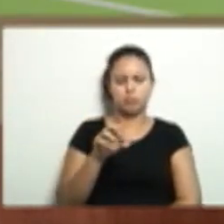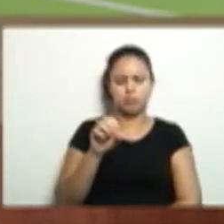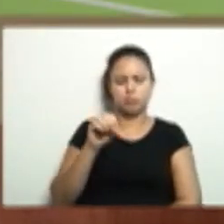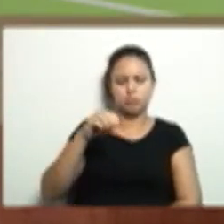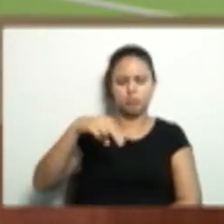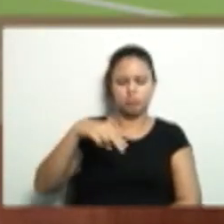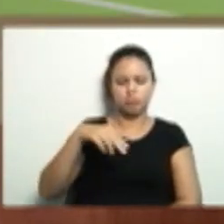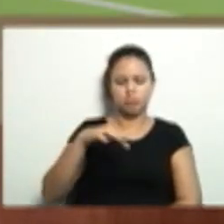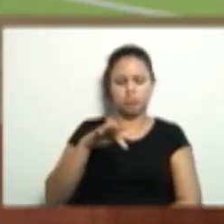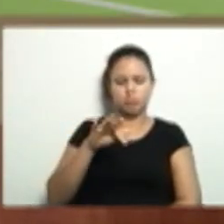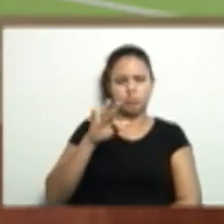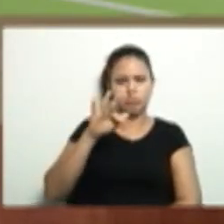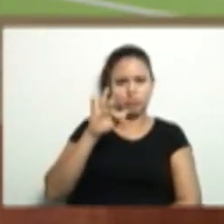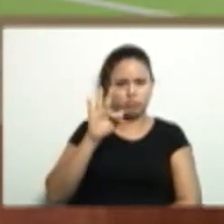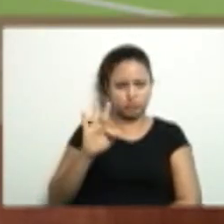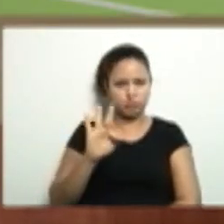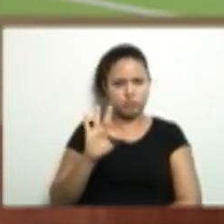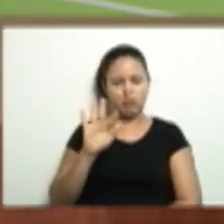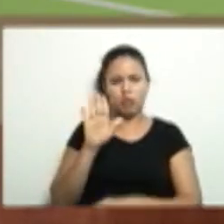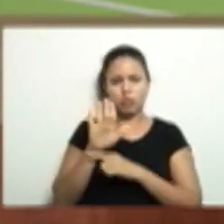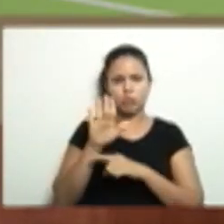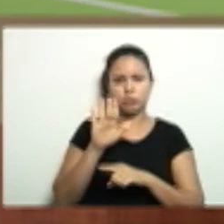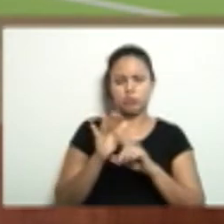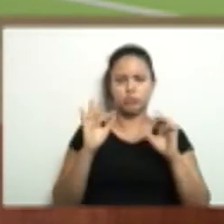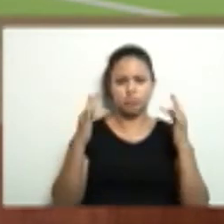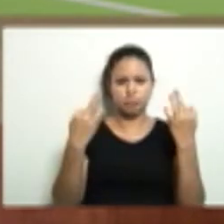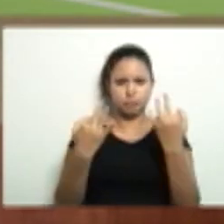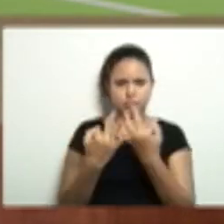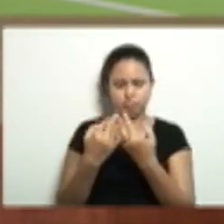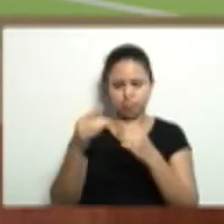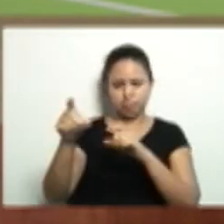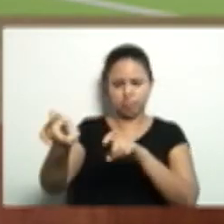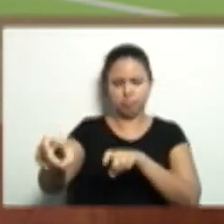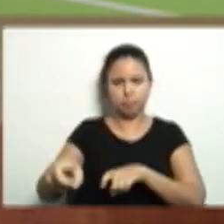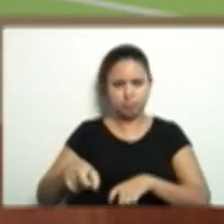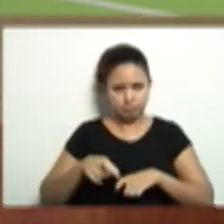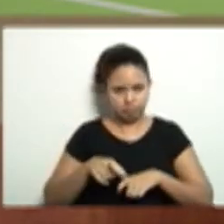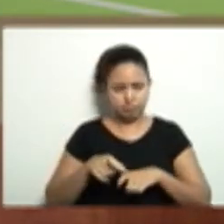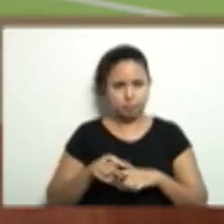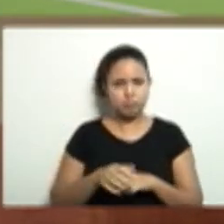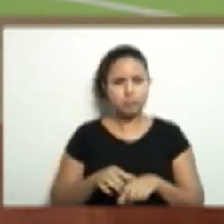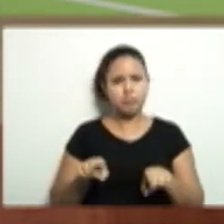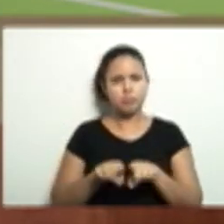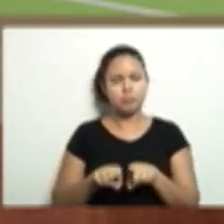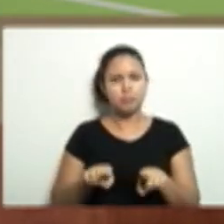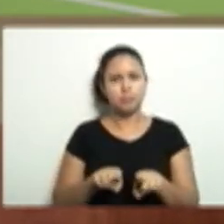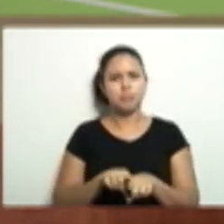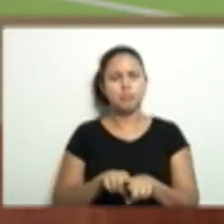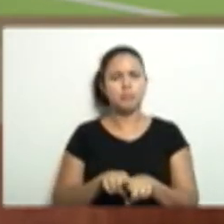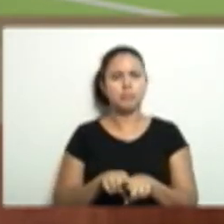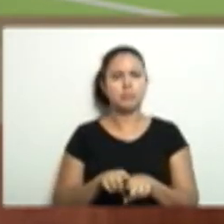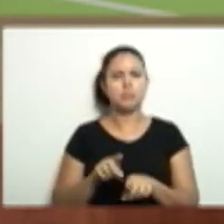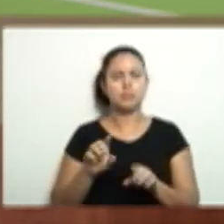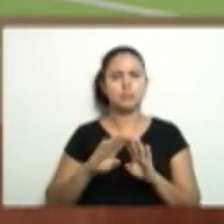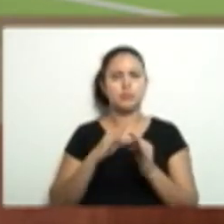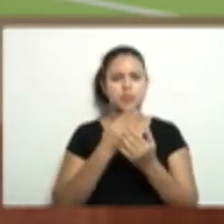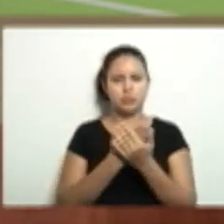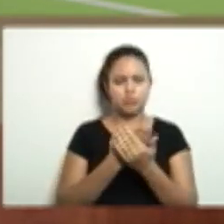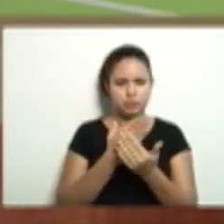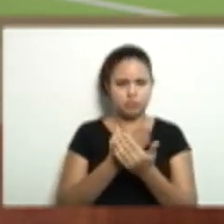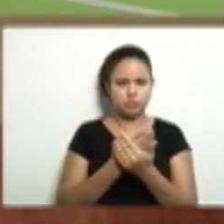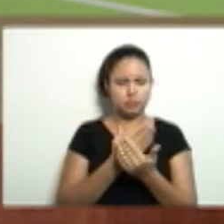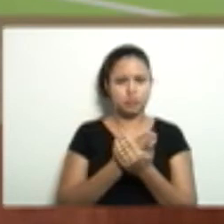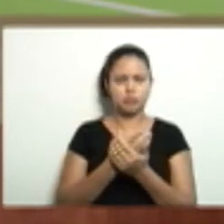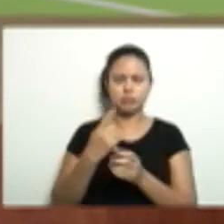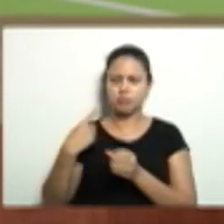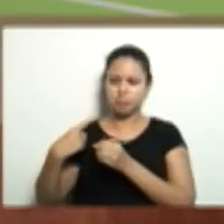aos agricultores familiares e assentados da reforma agrária. E também mais participação da escola Maria Rosa de Oliveira